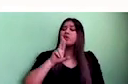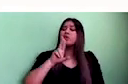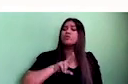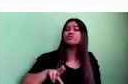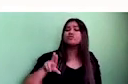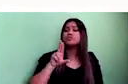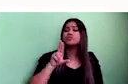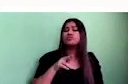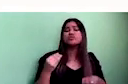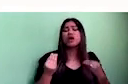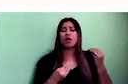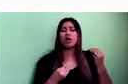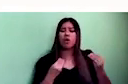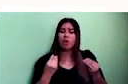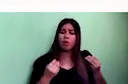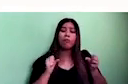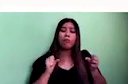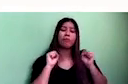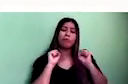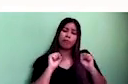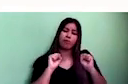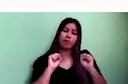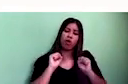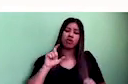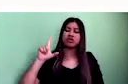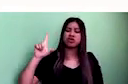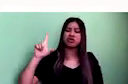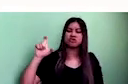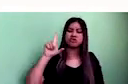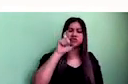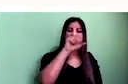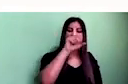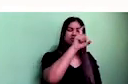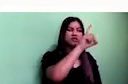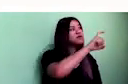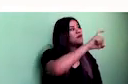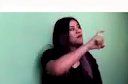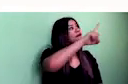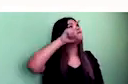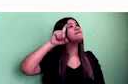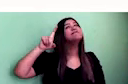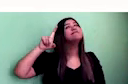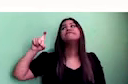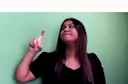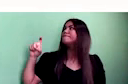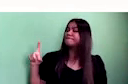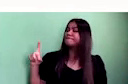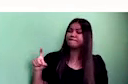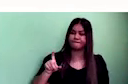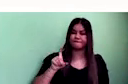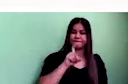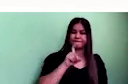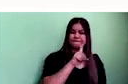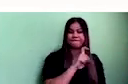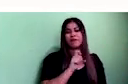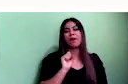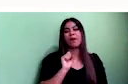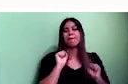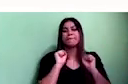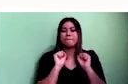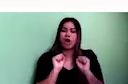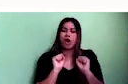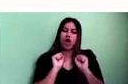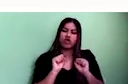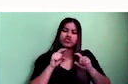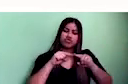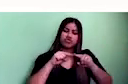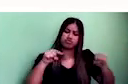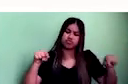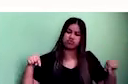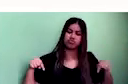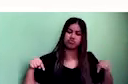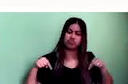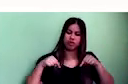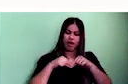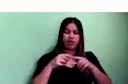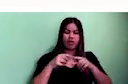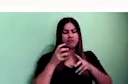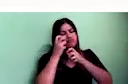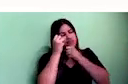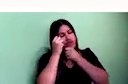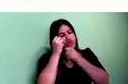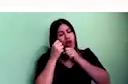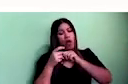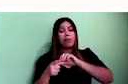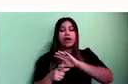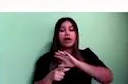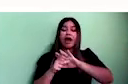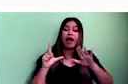você espreia no quarto, numa sala que você está ali em home office, né? Pode esprear no quarto antes da hora de dormir. A